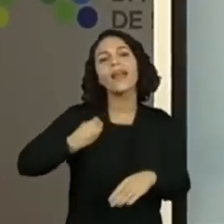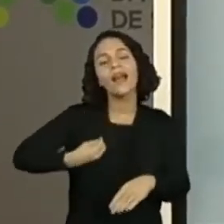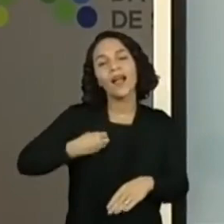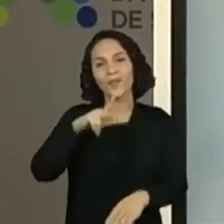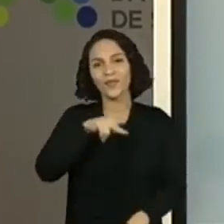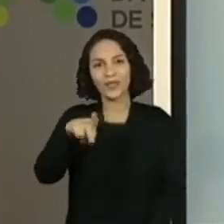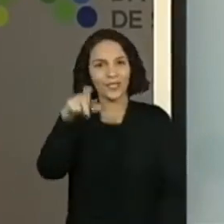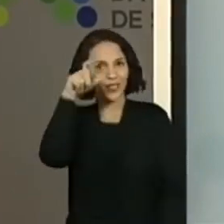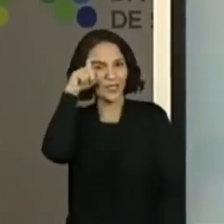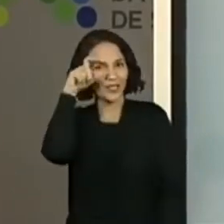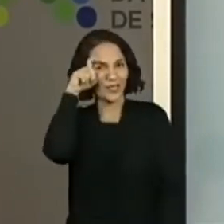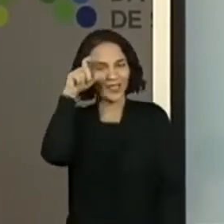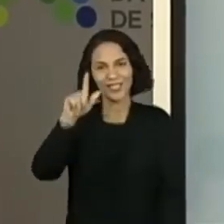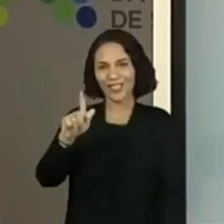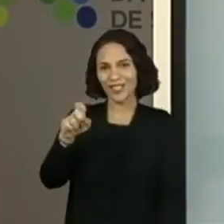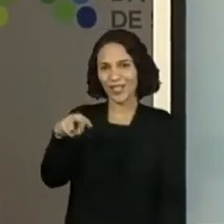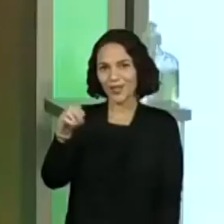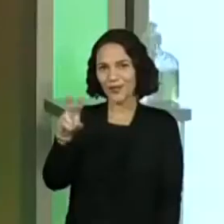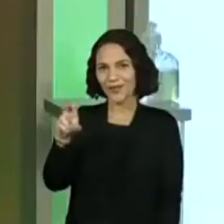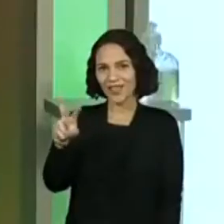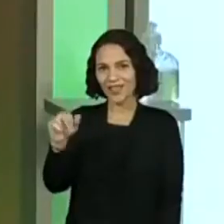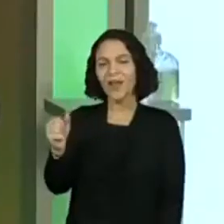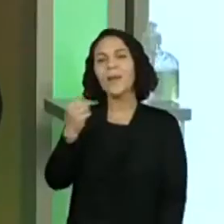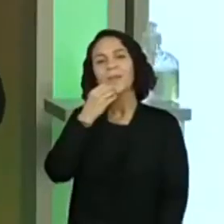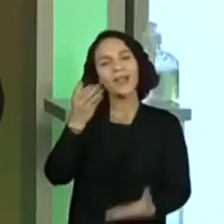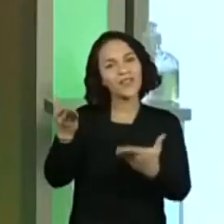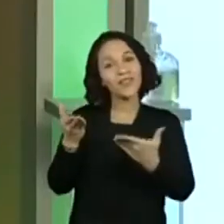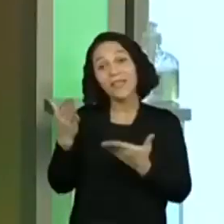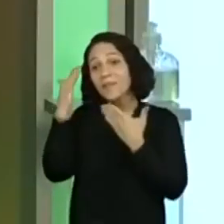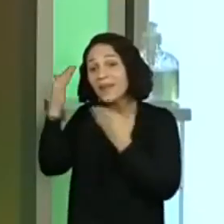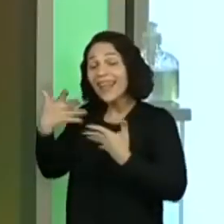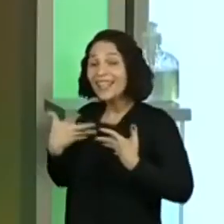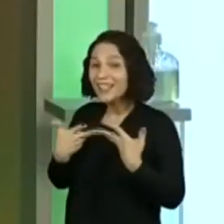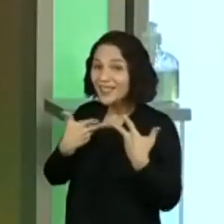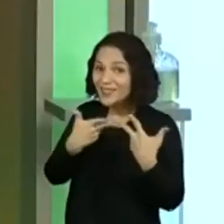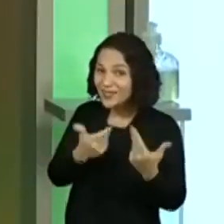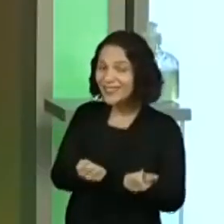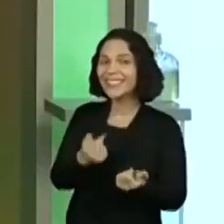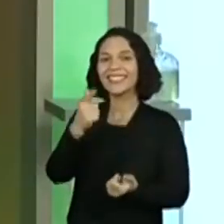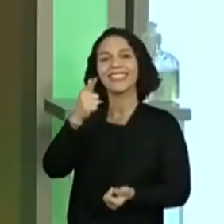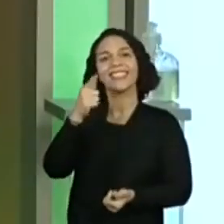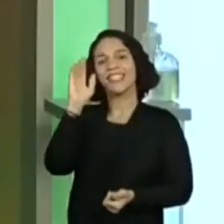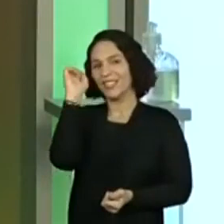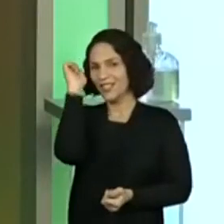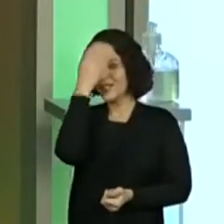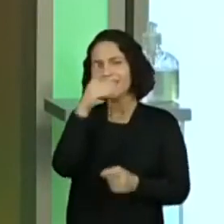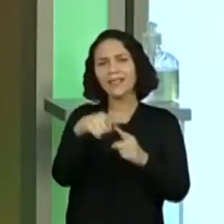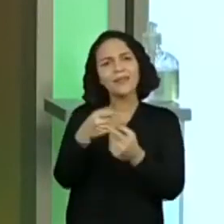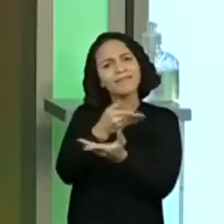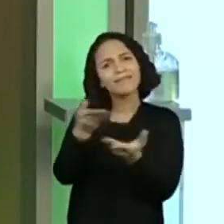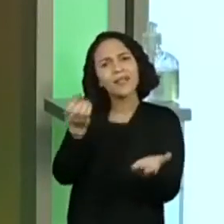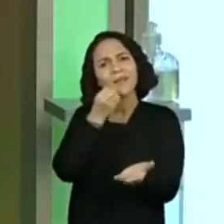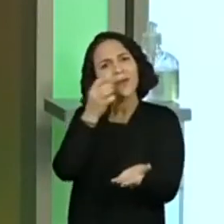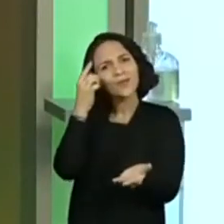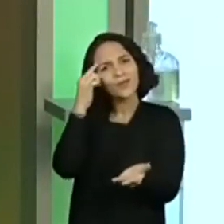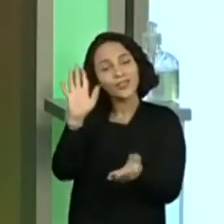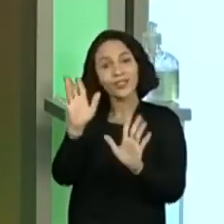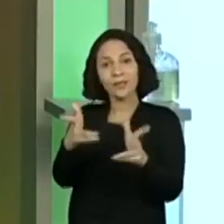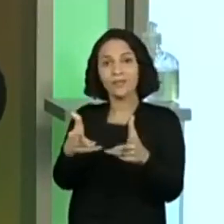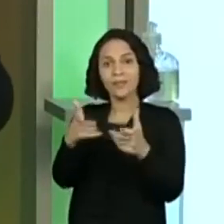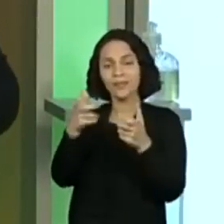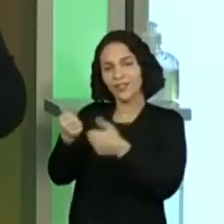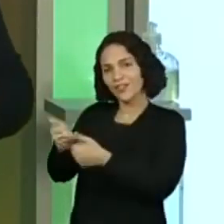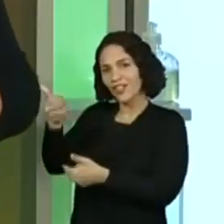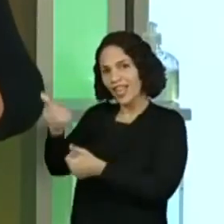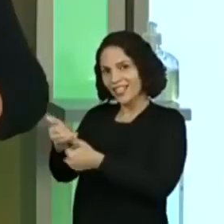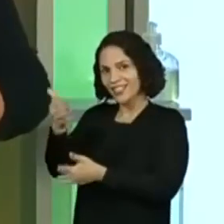professora Genoveva. Bem-vinda, professora. Muito obrigada pelo convite, professor Joelson. Um ótimo dia a todos. Já percebemos aí que no